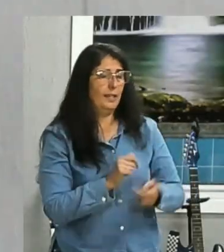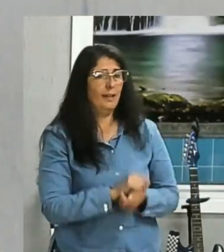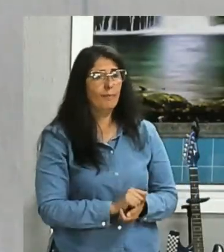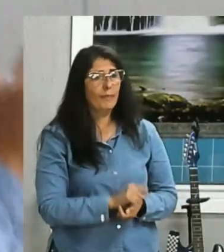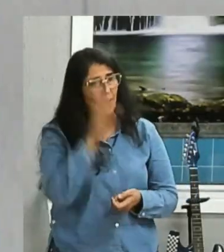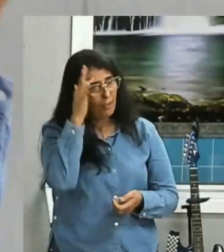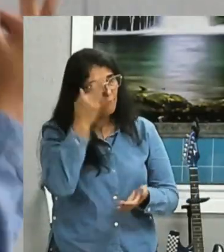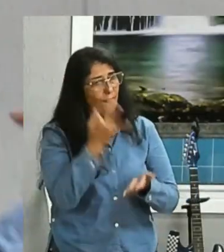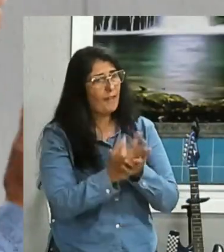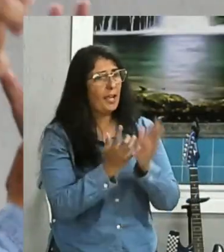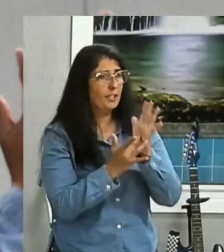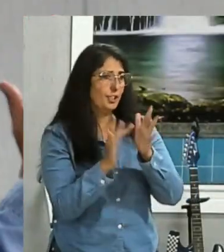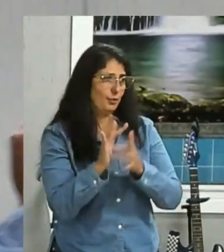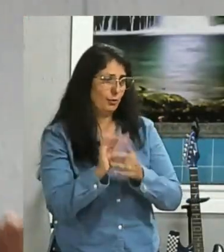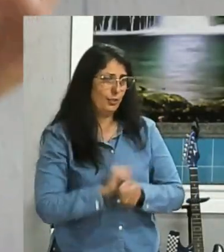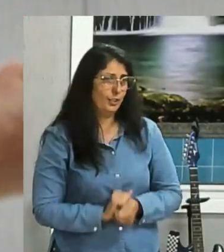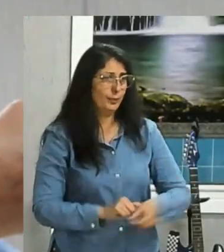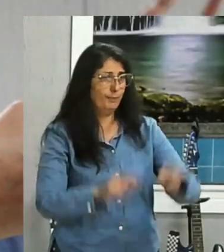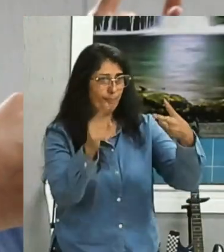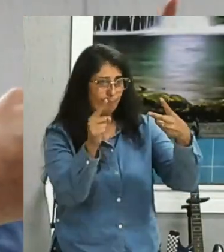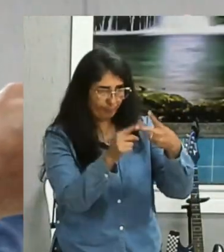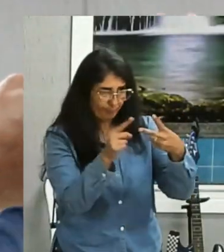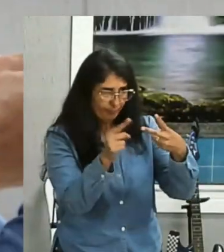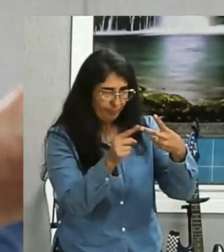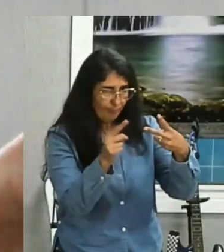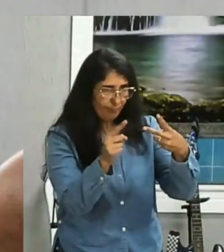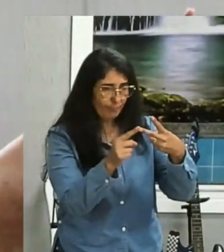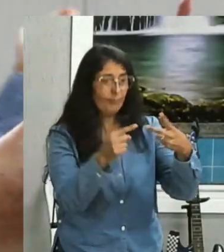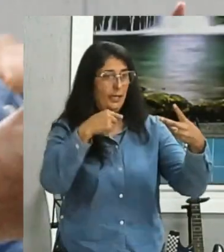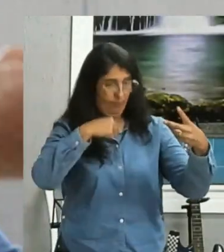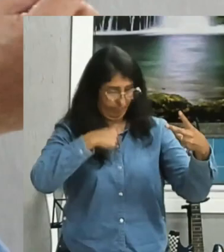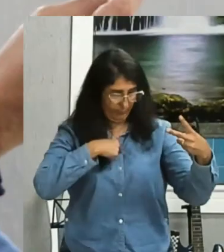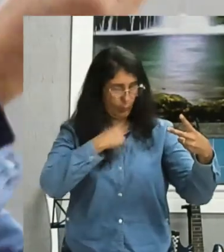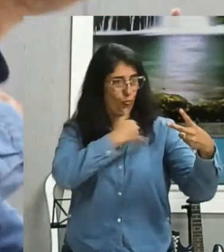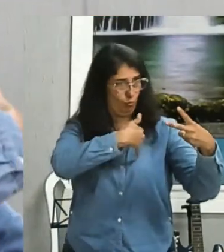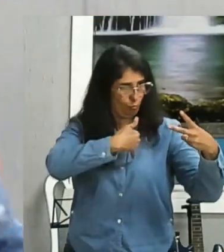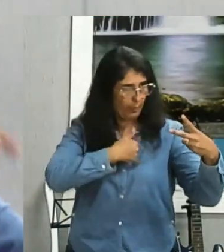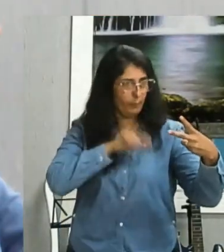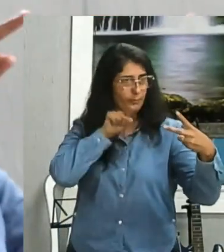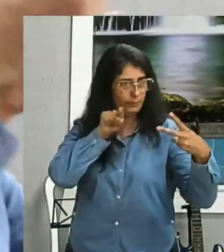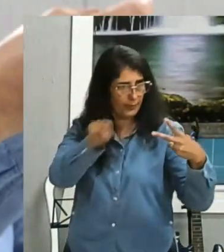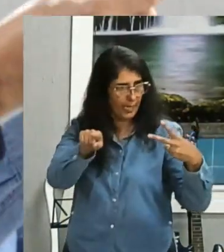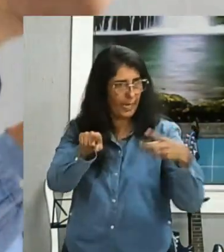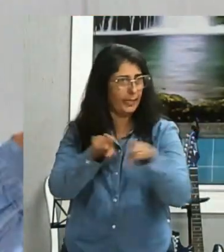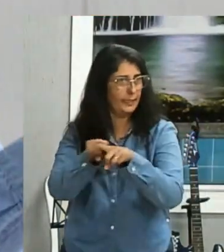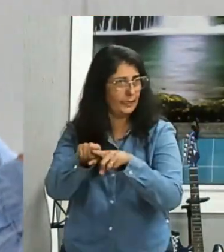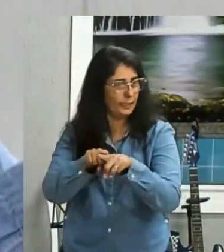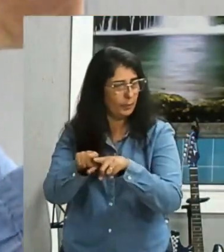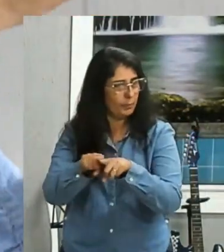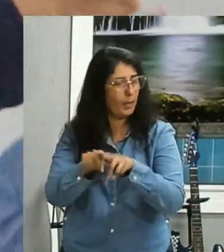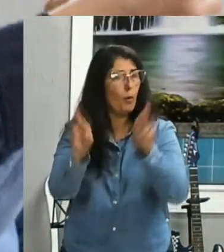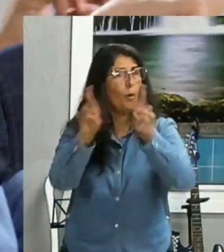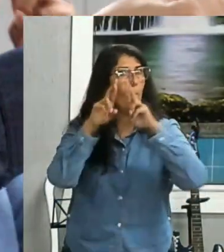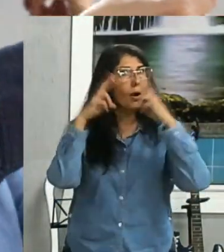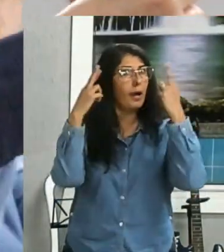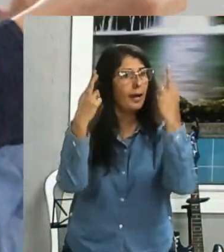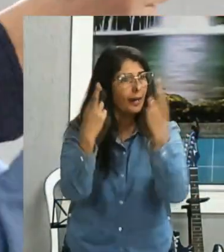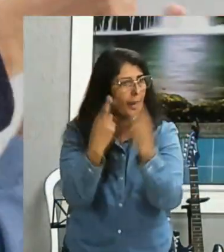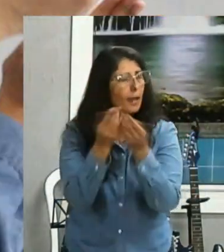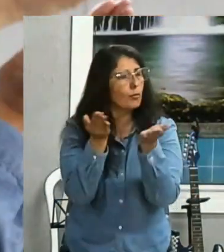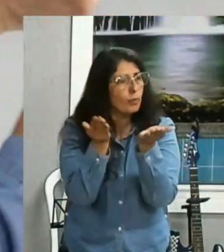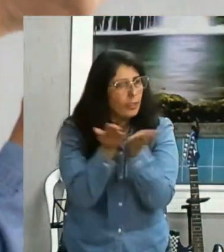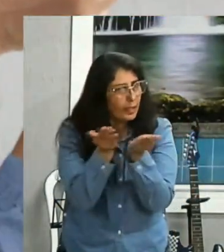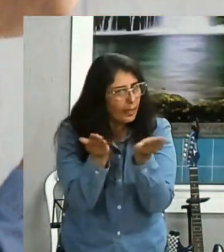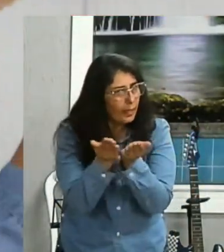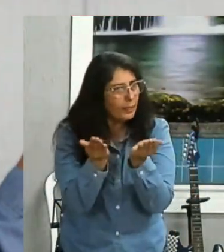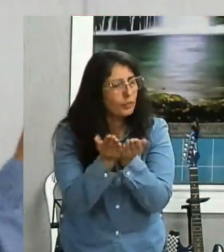redimidos. Eles faziam parte do reino de Cristo, o reino formado por redimidos,